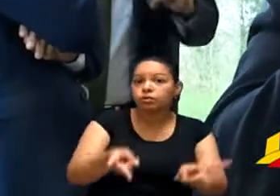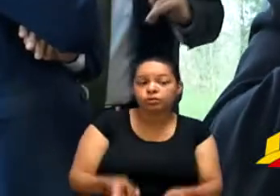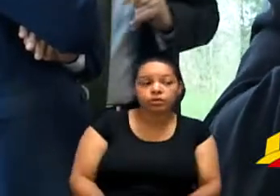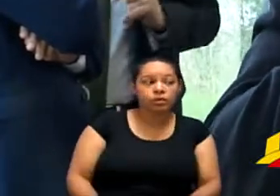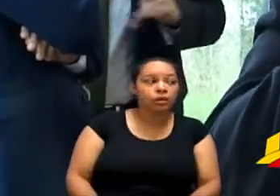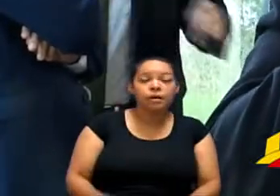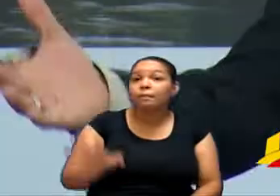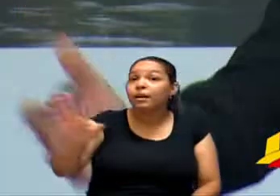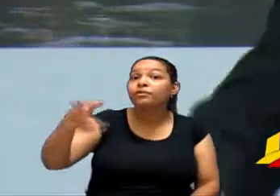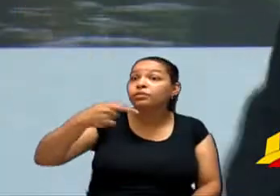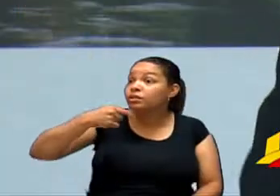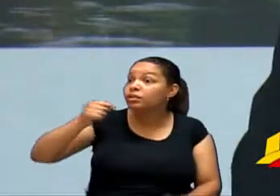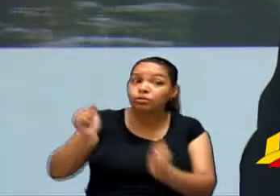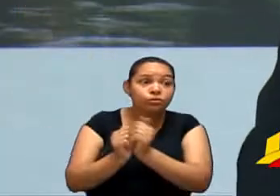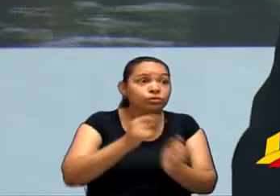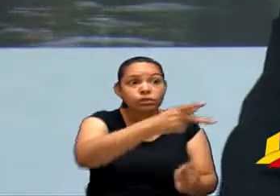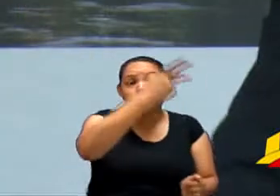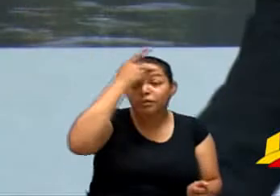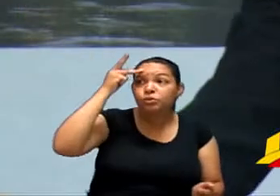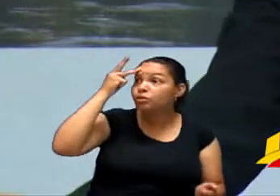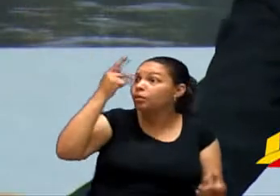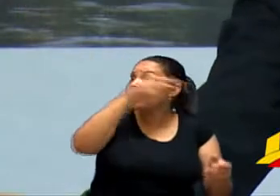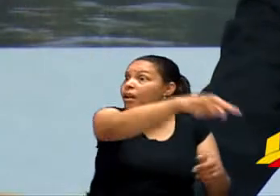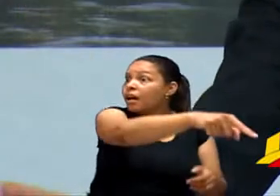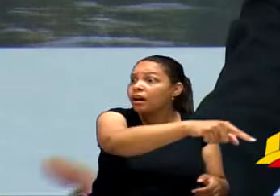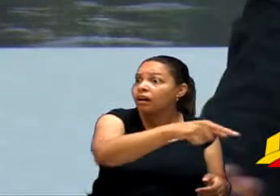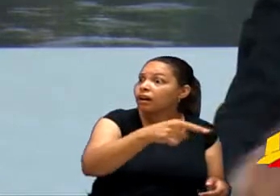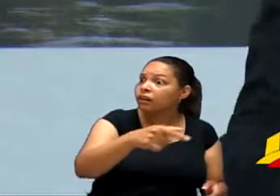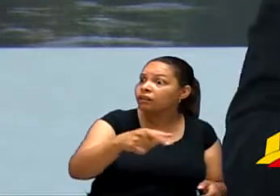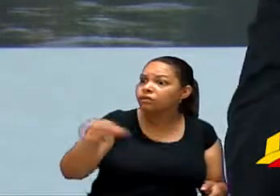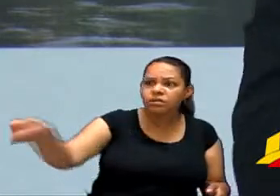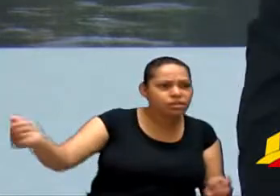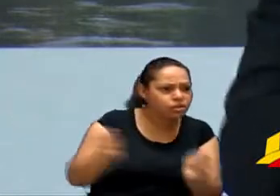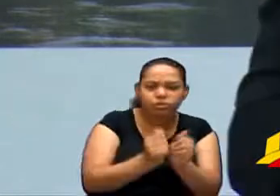da população João Mas não é isso Vereador